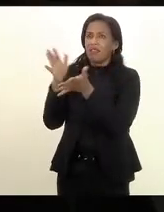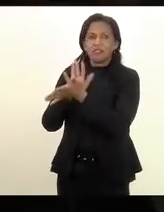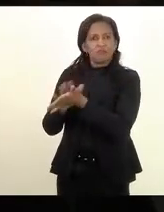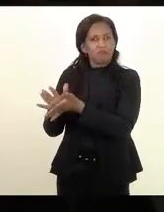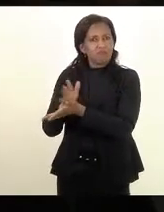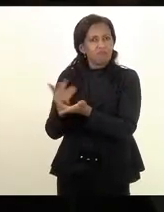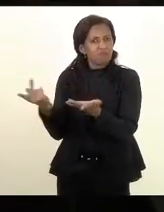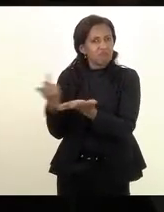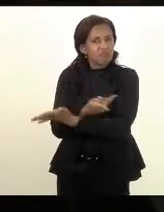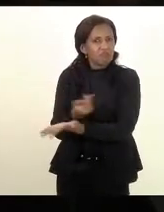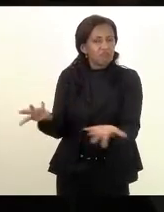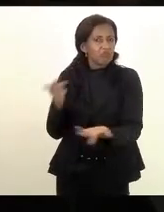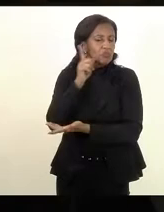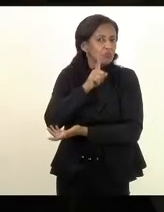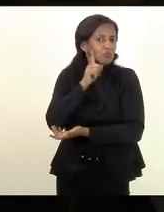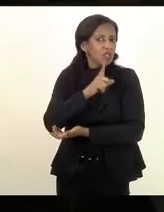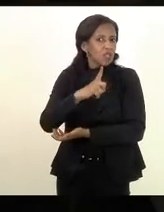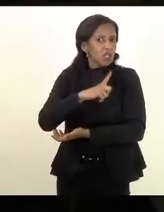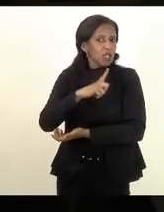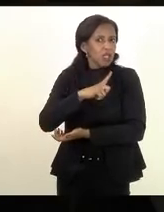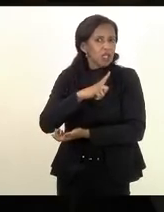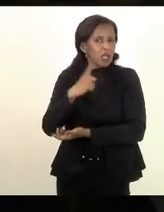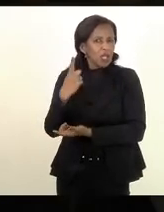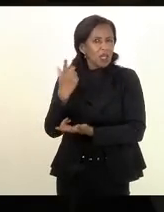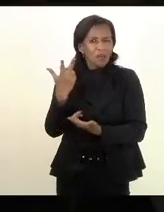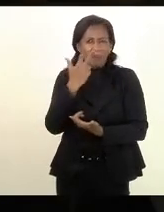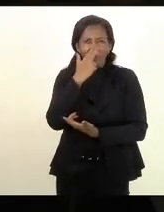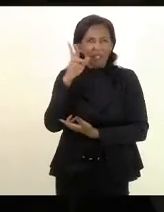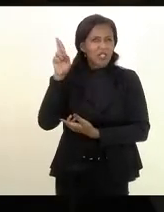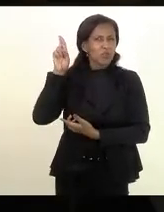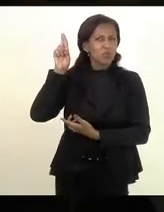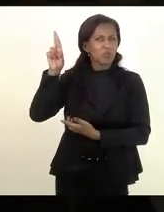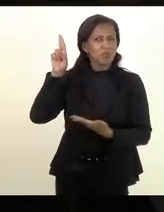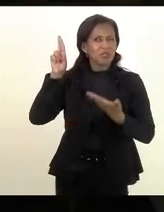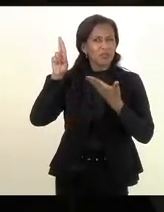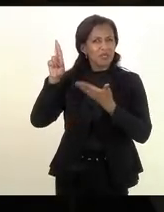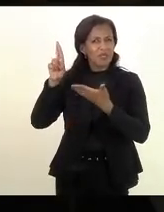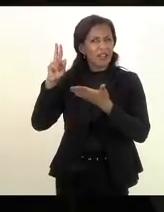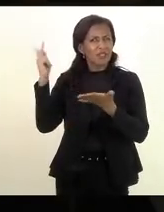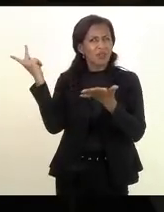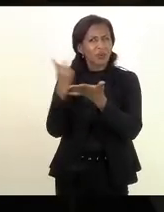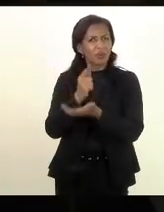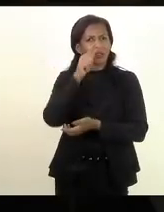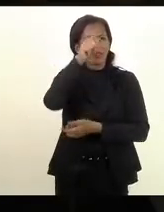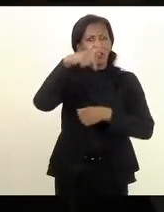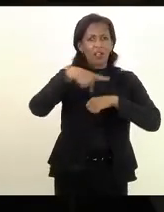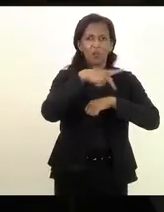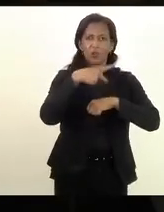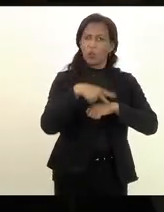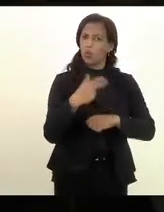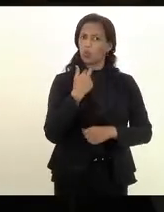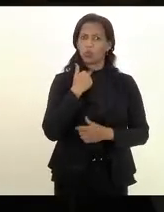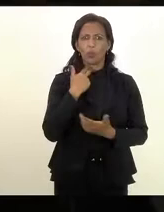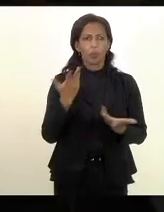Célia Jordão e os Estados Unidos tem grandes implicações e responsabilidades sobre o que acontece no Afeganistão não se pode negar não se pode